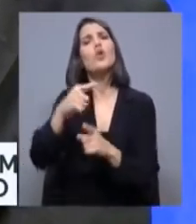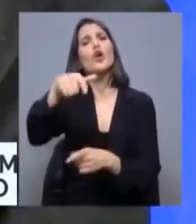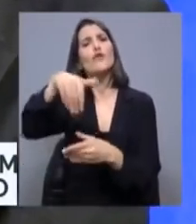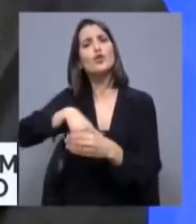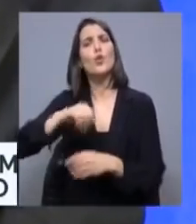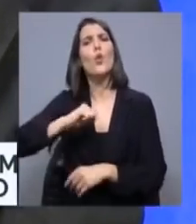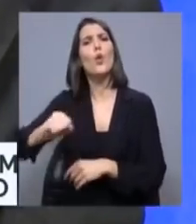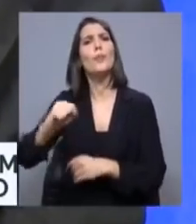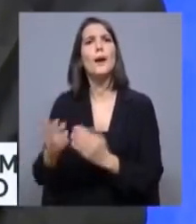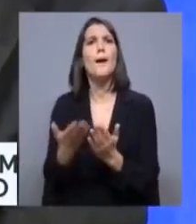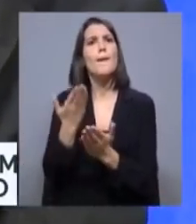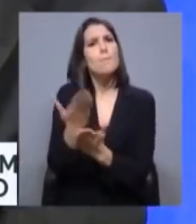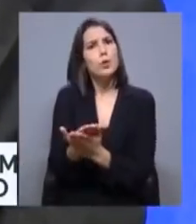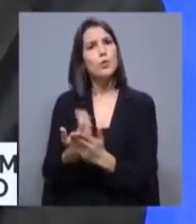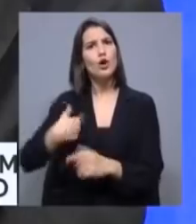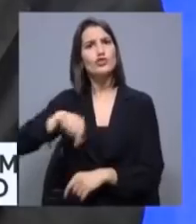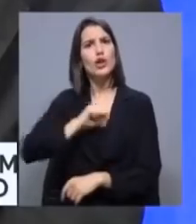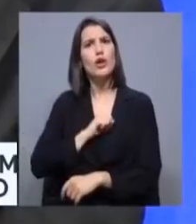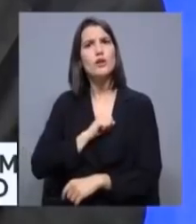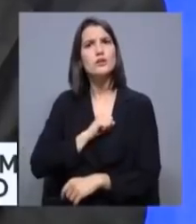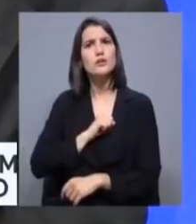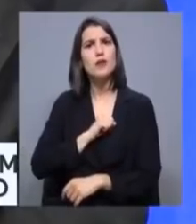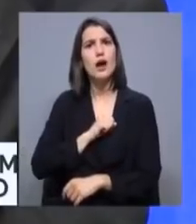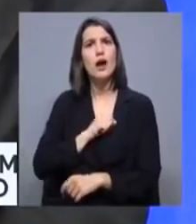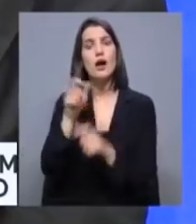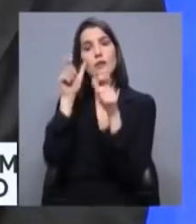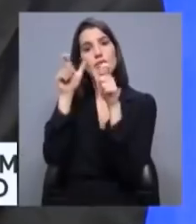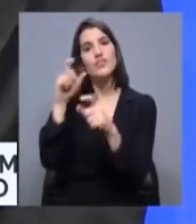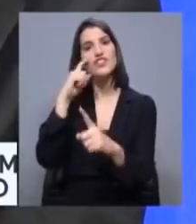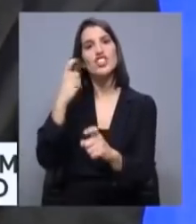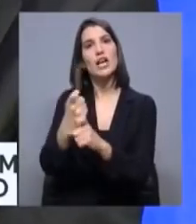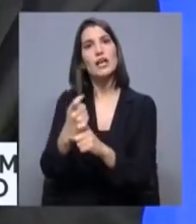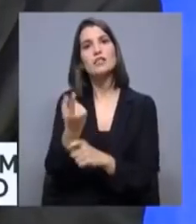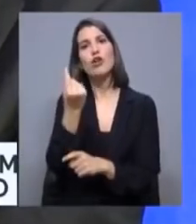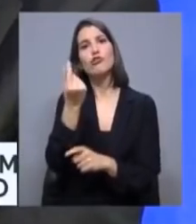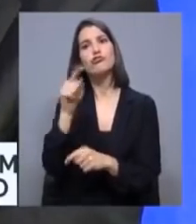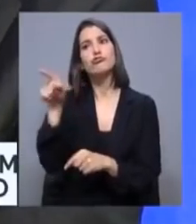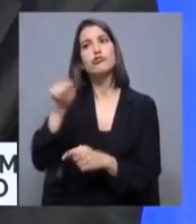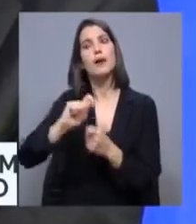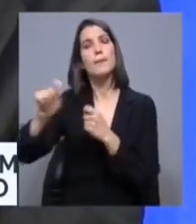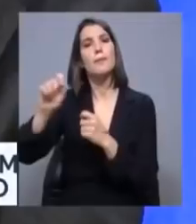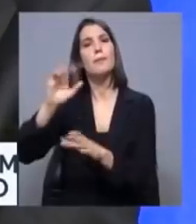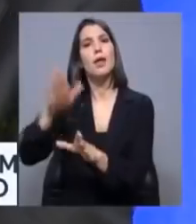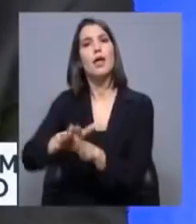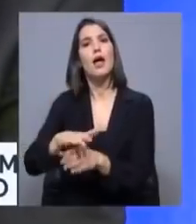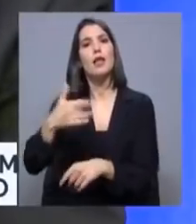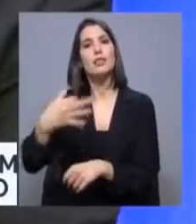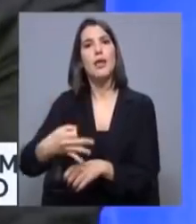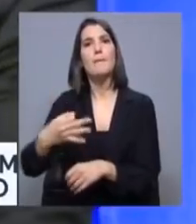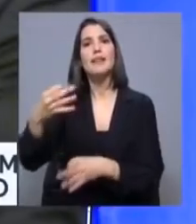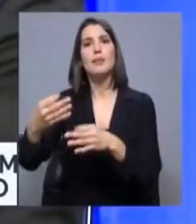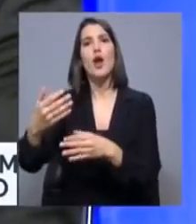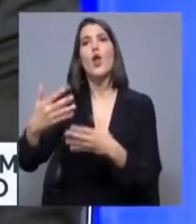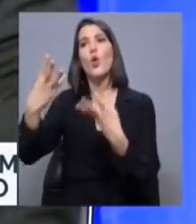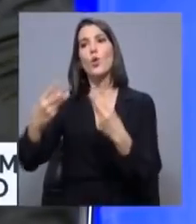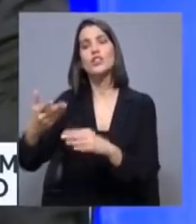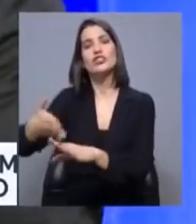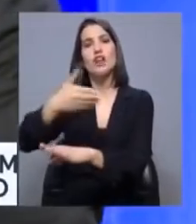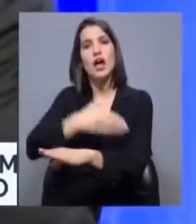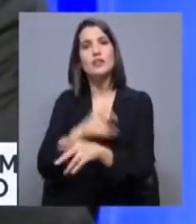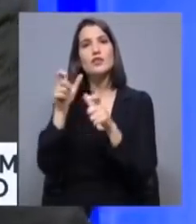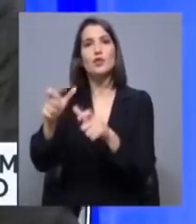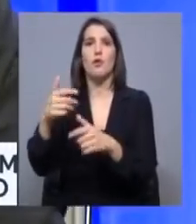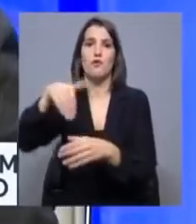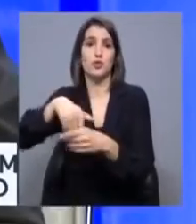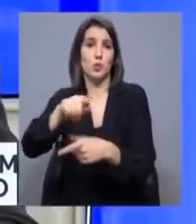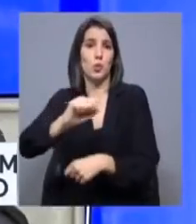que votou contra a proposta é exatamente Nós fizemos não verticalização o Tribunal de Contas antes de serem atribuídas Que bom não é